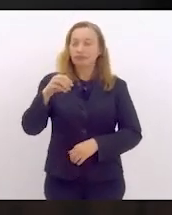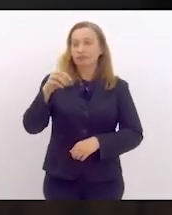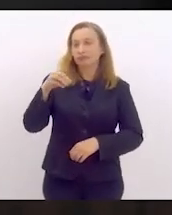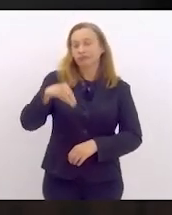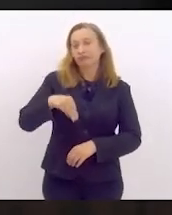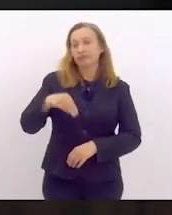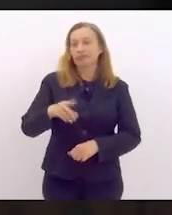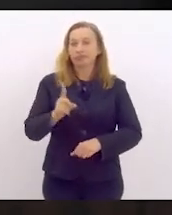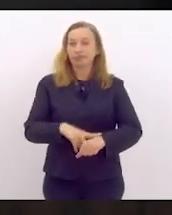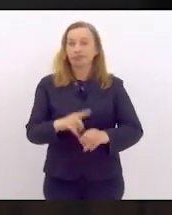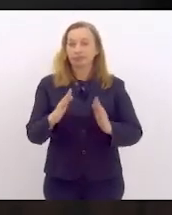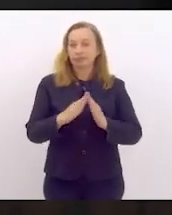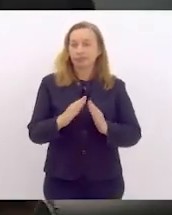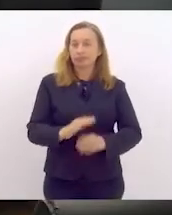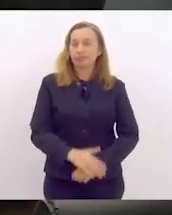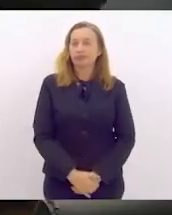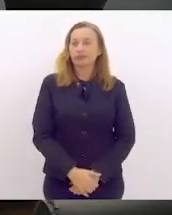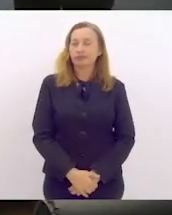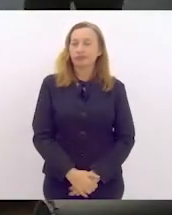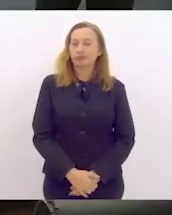no tempo regimental.